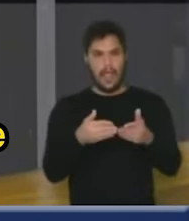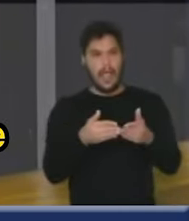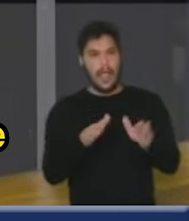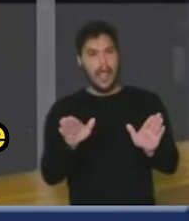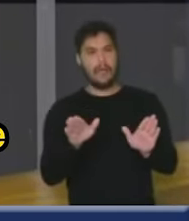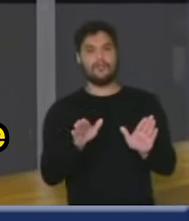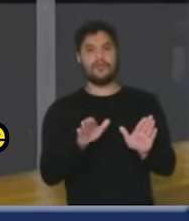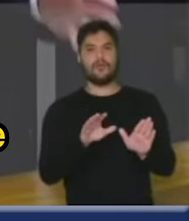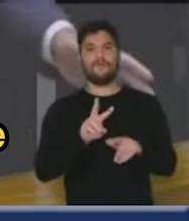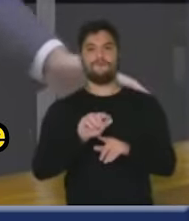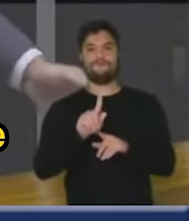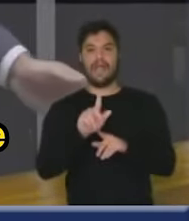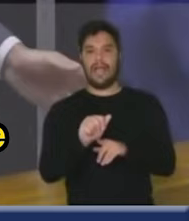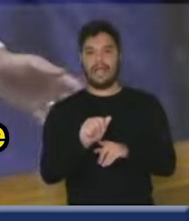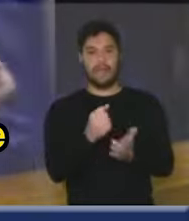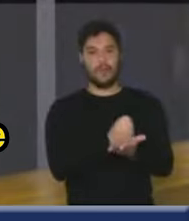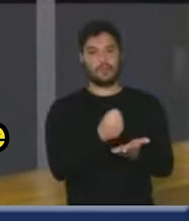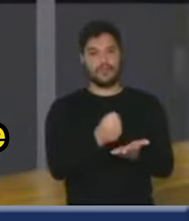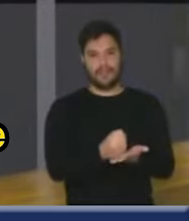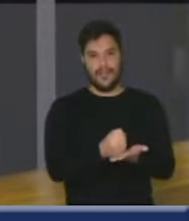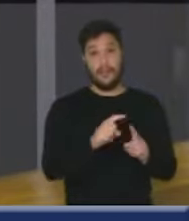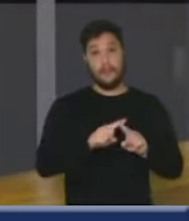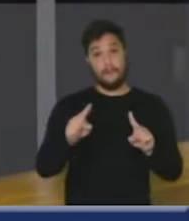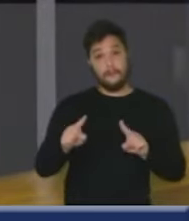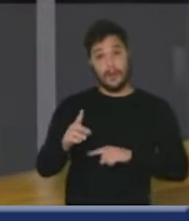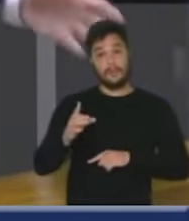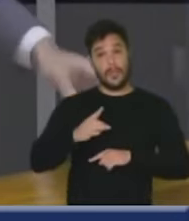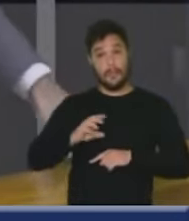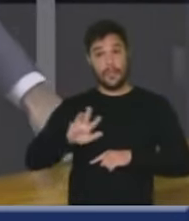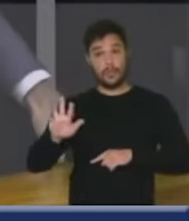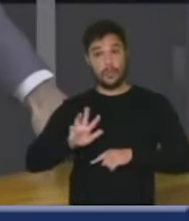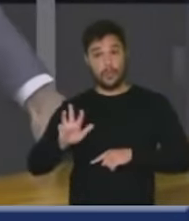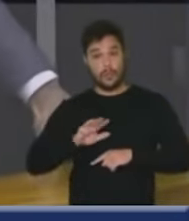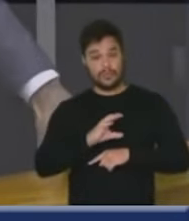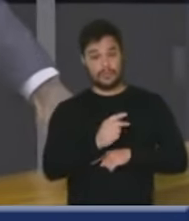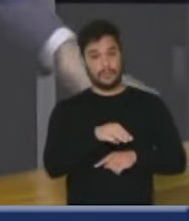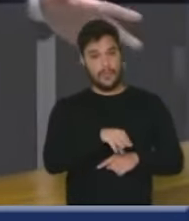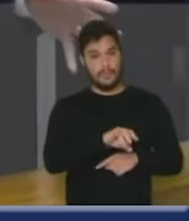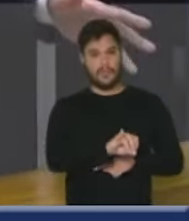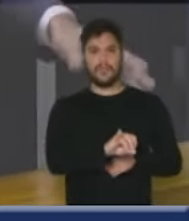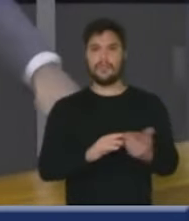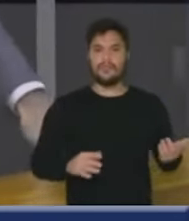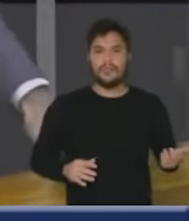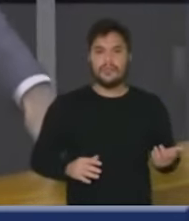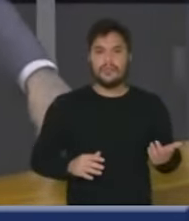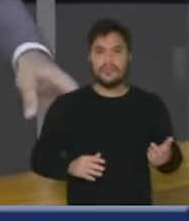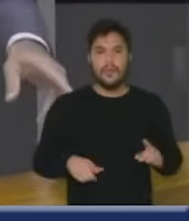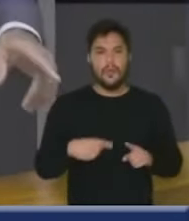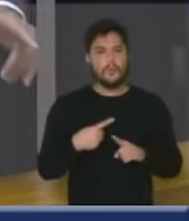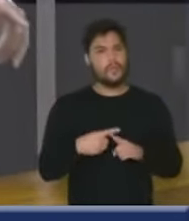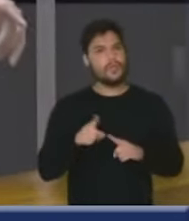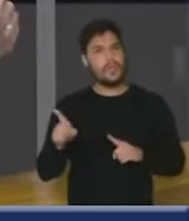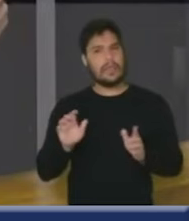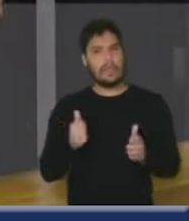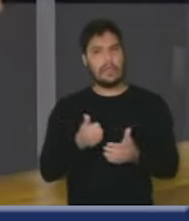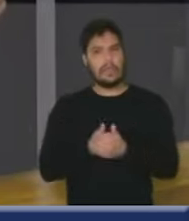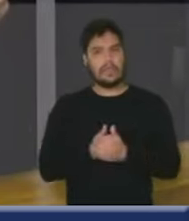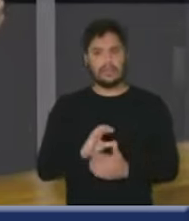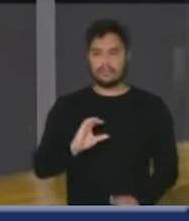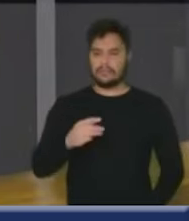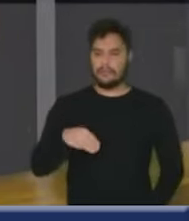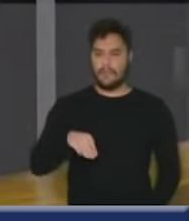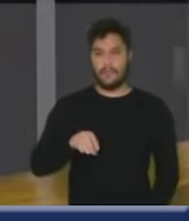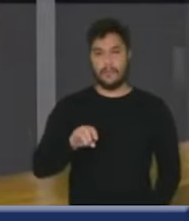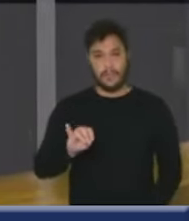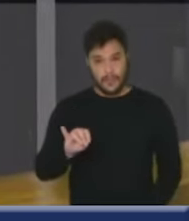entendo que medo é esse que Lula tem dessa cpmi Deputado Alberto Fraga o que que ele tem a esconder uma cpmi que vem